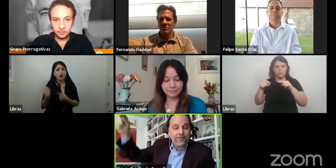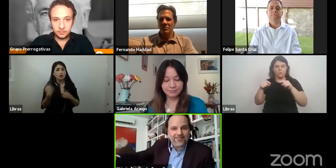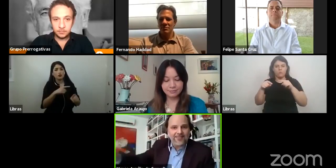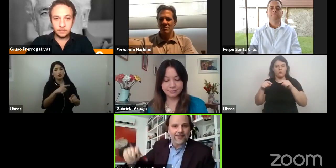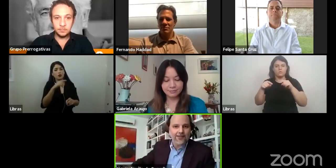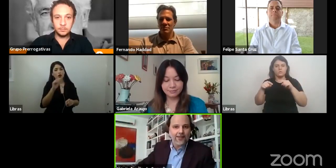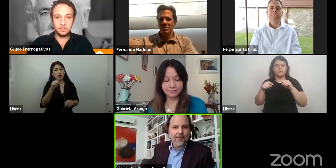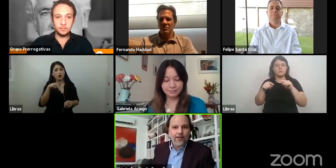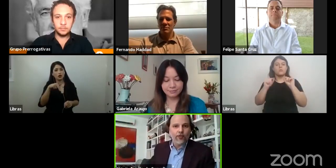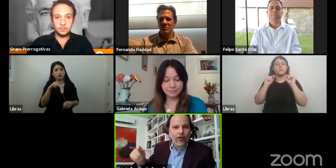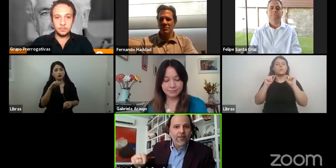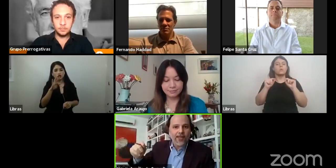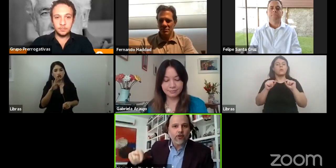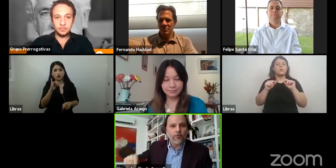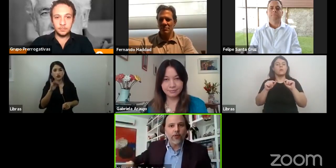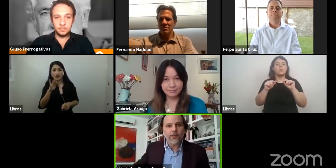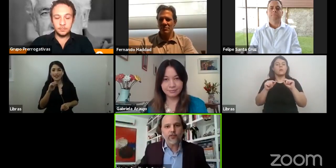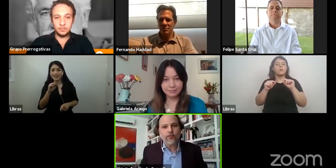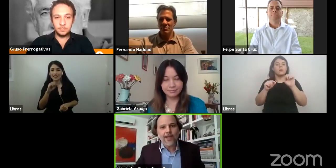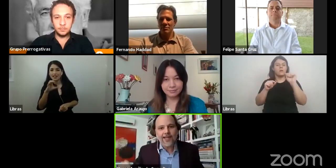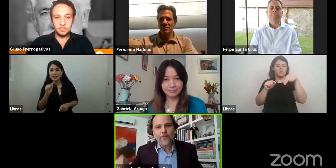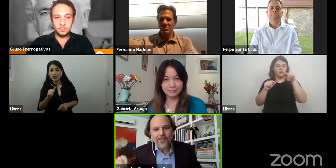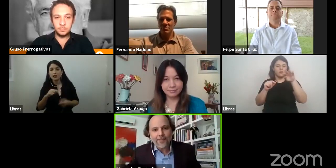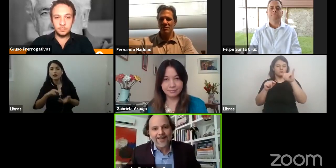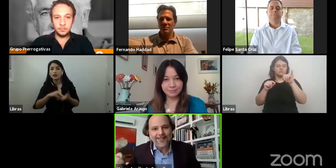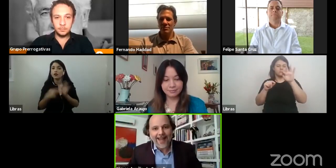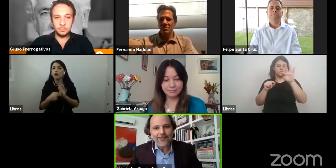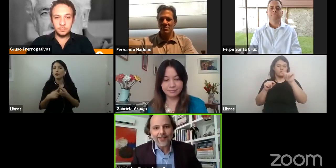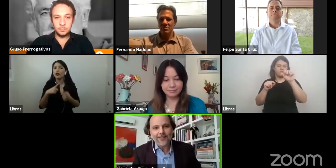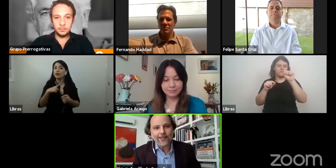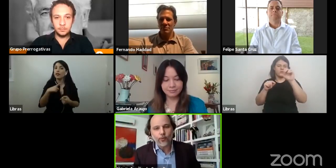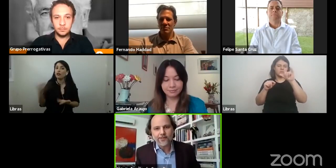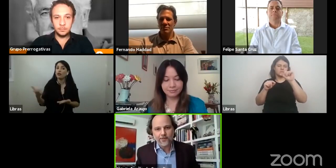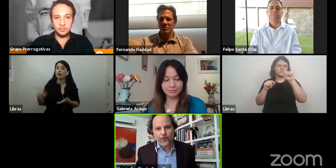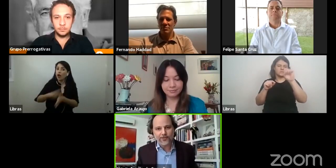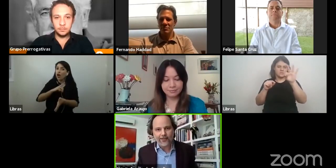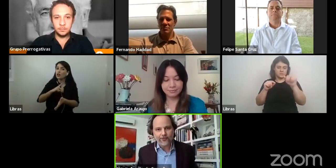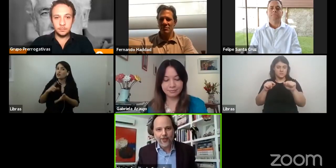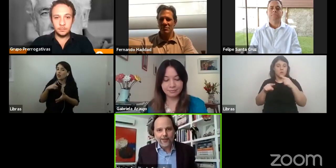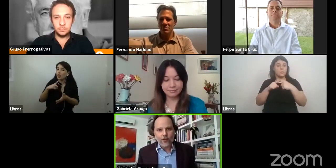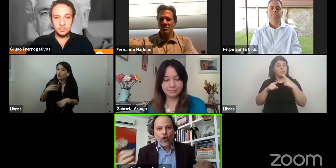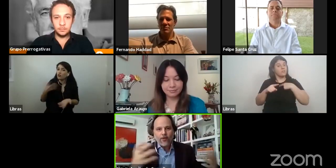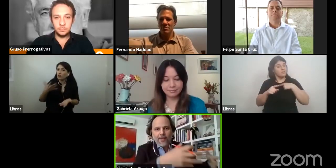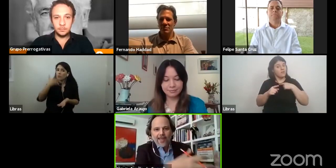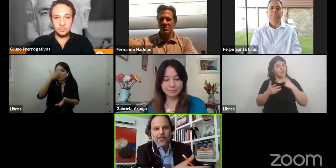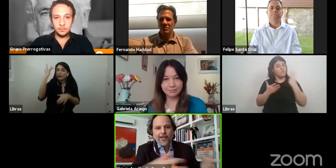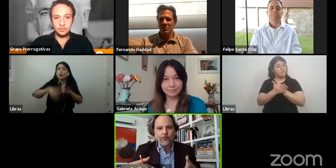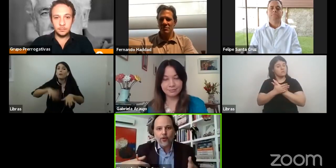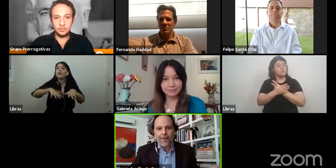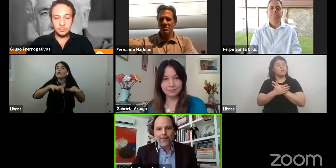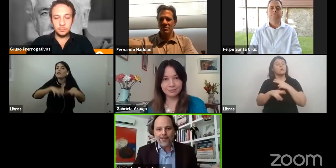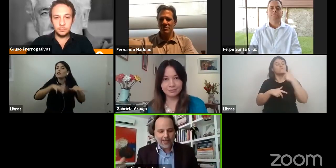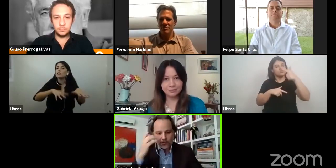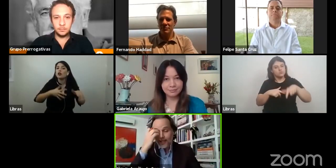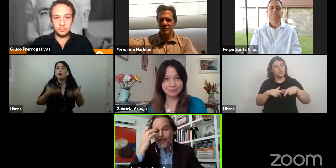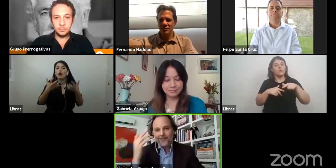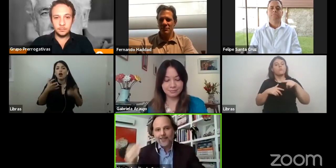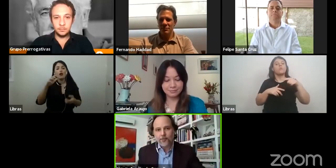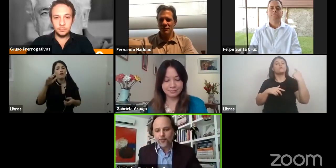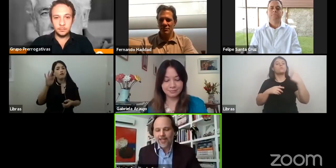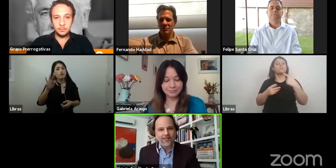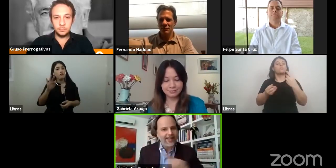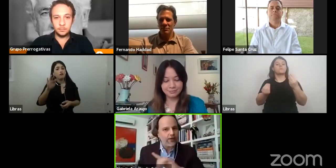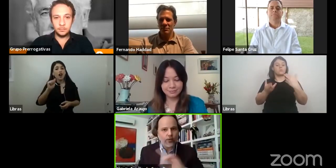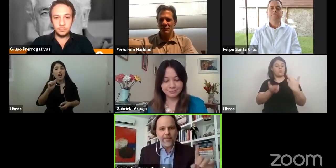manifestações fascistas. Então, novamente, nós não podemos esconder a responsabilidade desses atores nesse processo. Então, novamente, querendo jogar para a gente